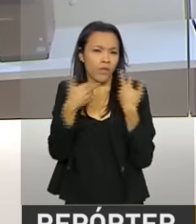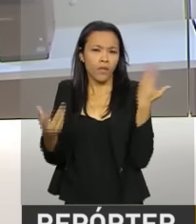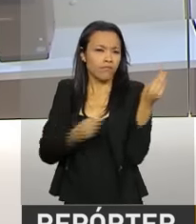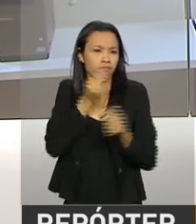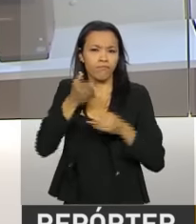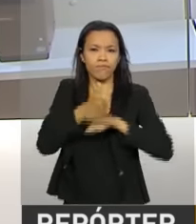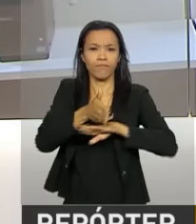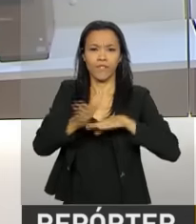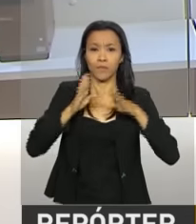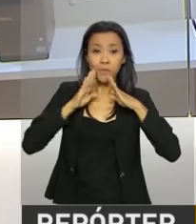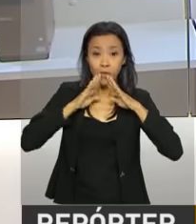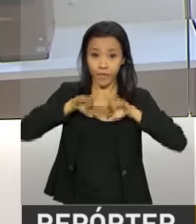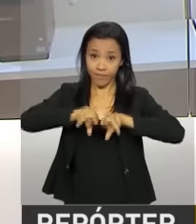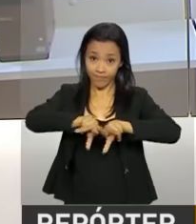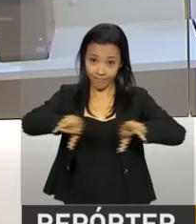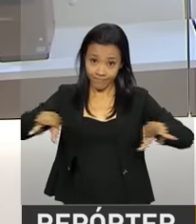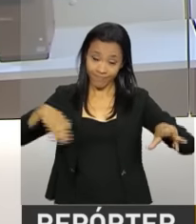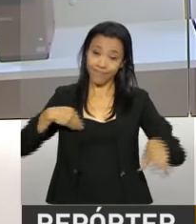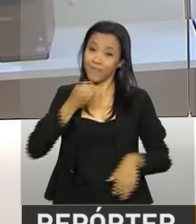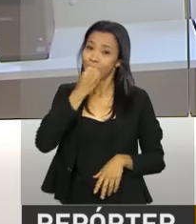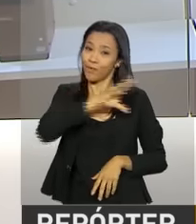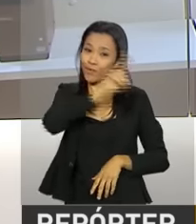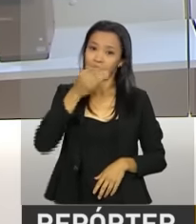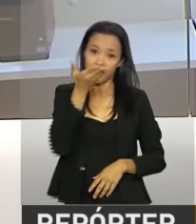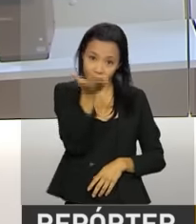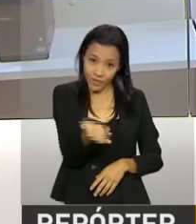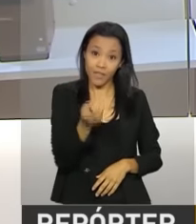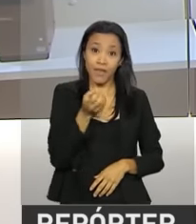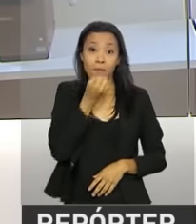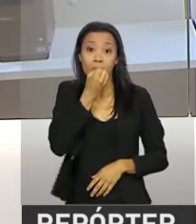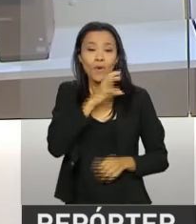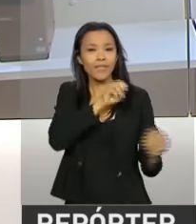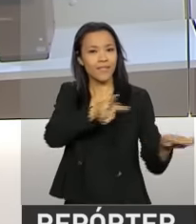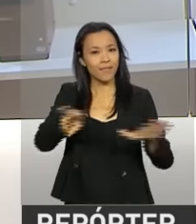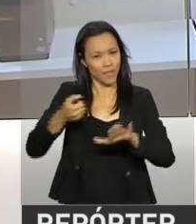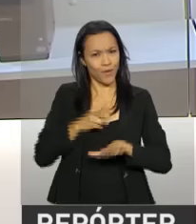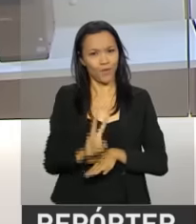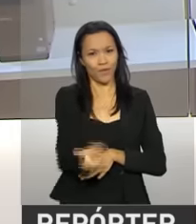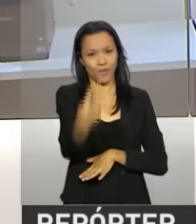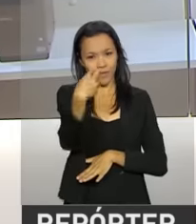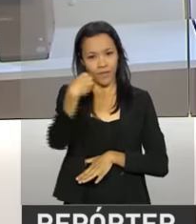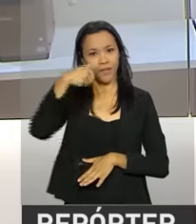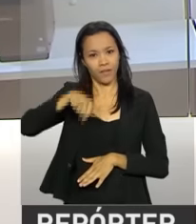as novidades em nossas redes sociais. Um bom dia para você, uma boa semana e